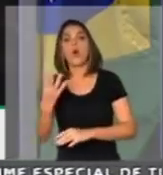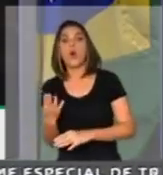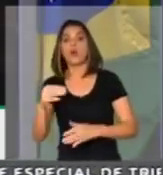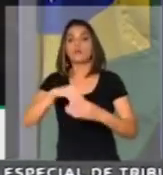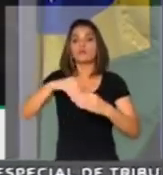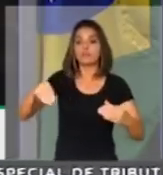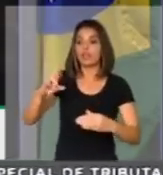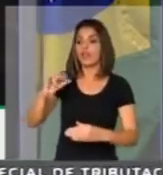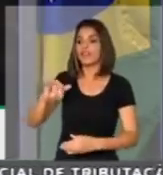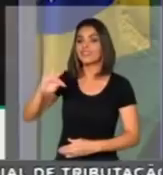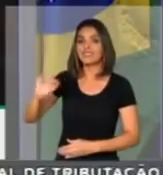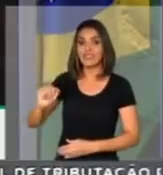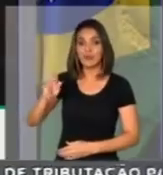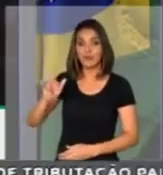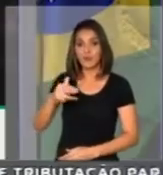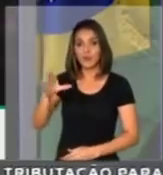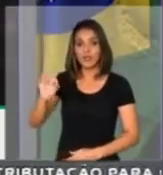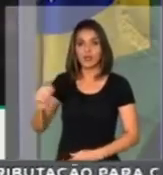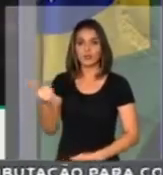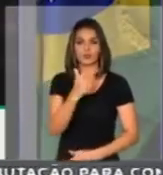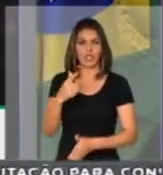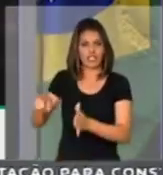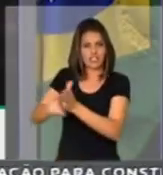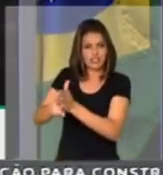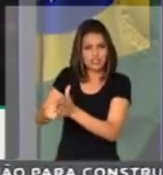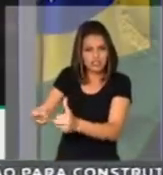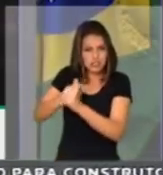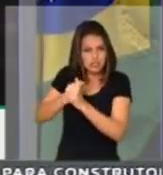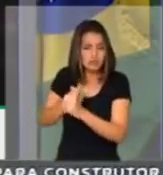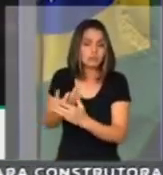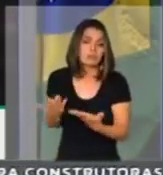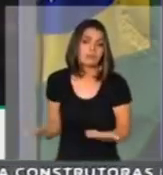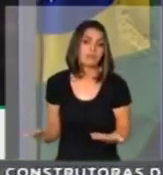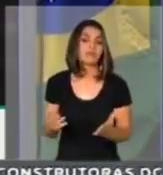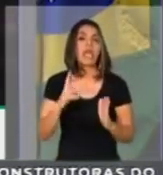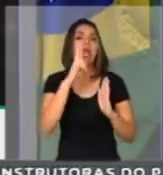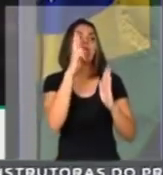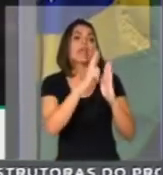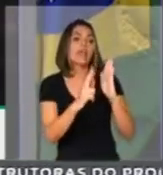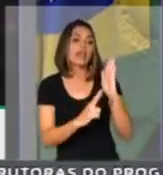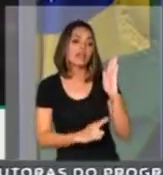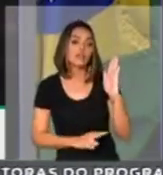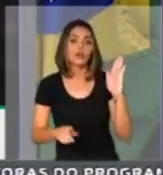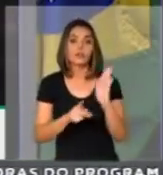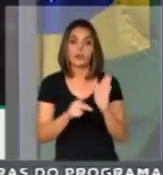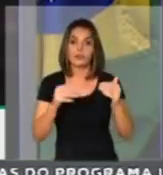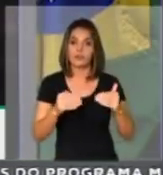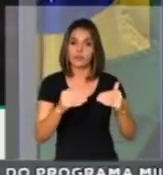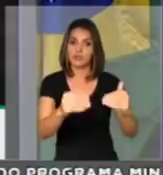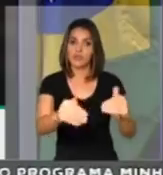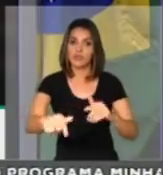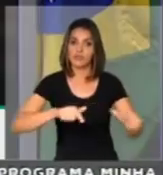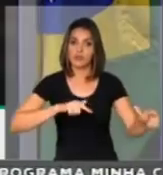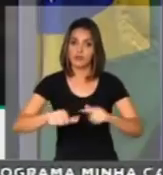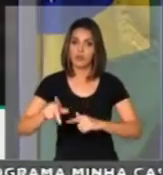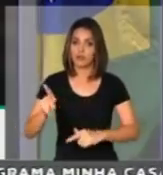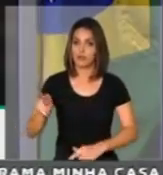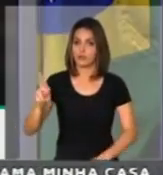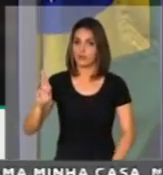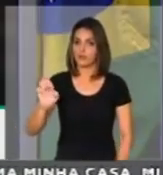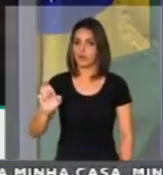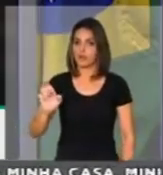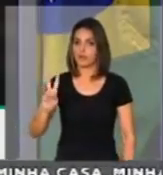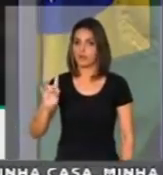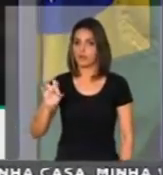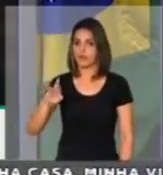União, não haveria déficit. Bom, tem um relatório aqui do Ministério de Trabalho e Previdência Social do